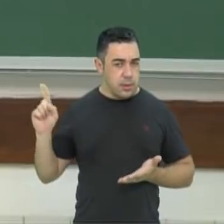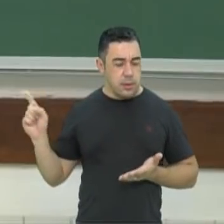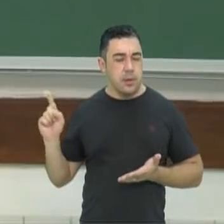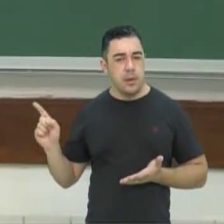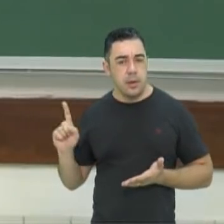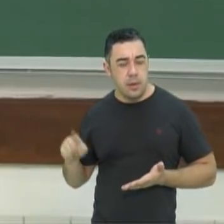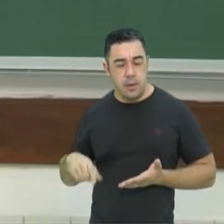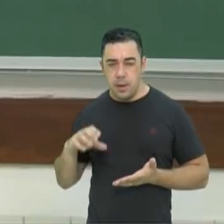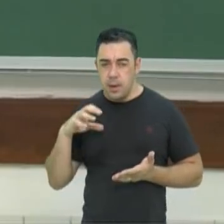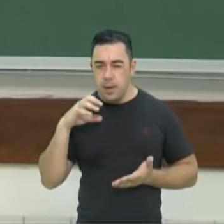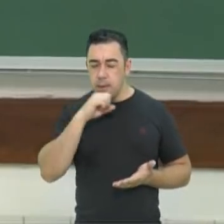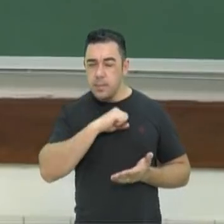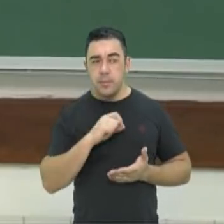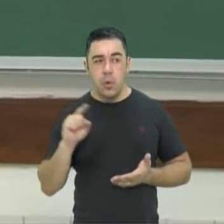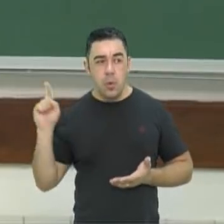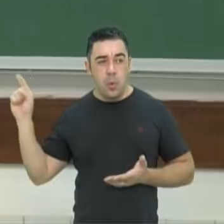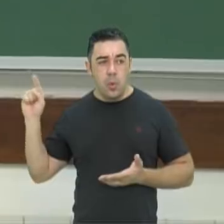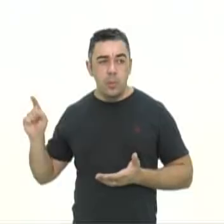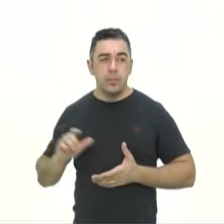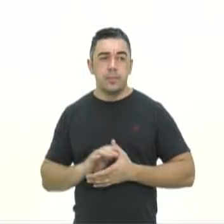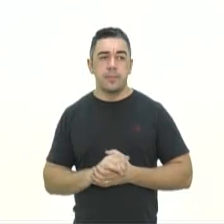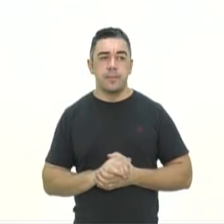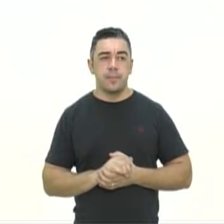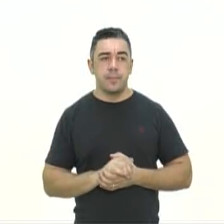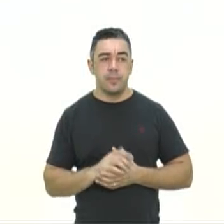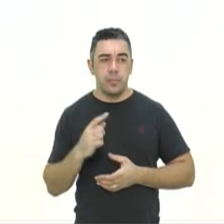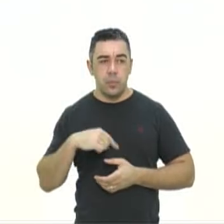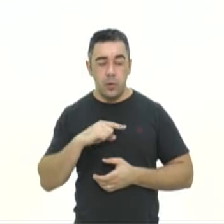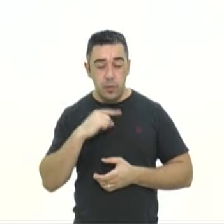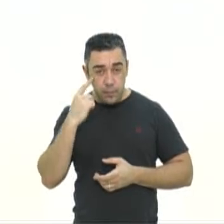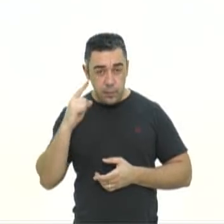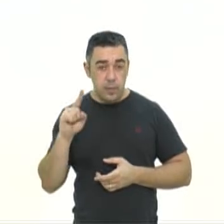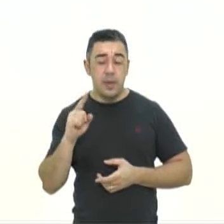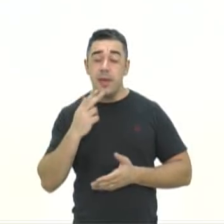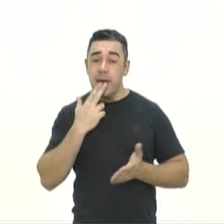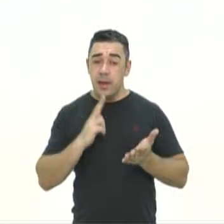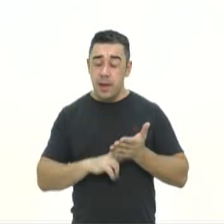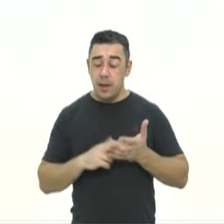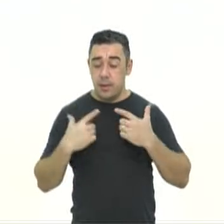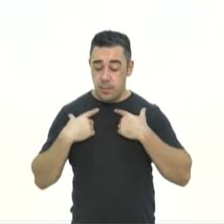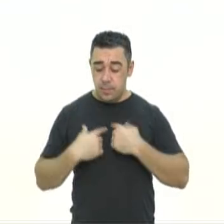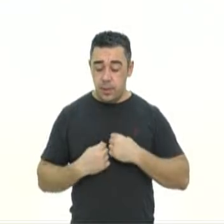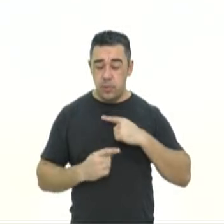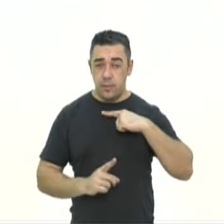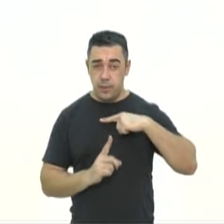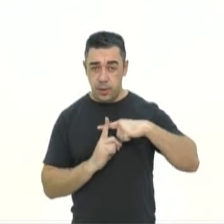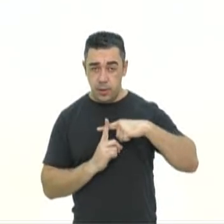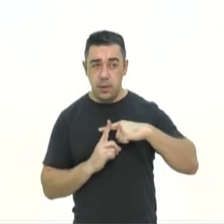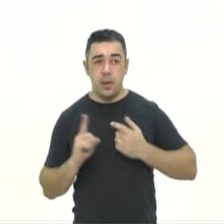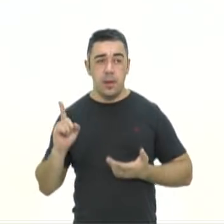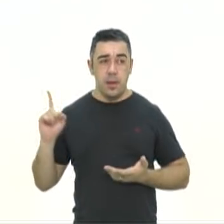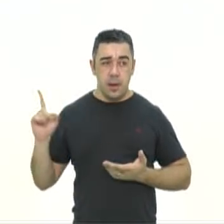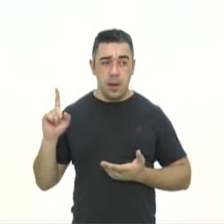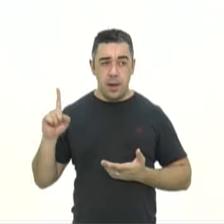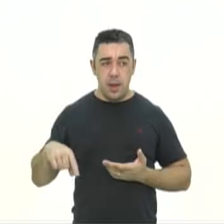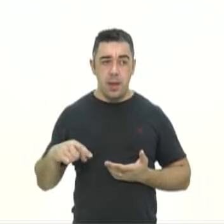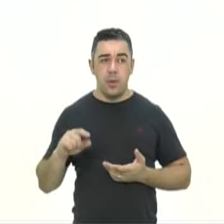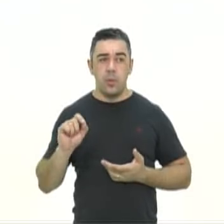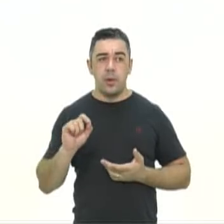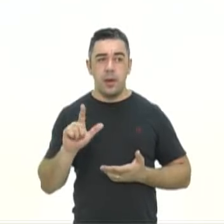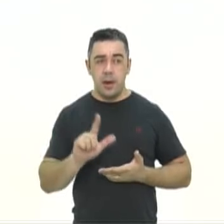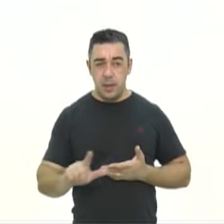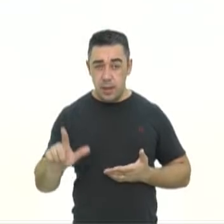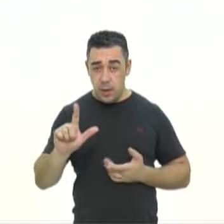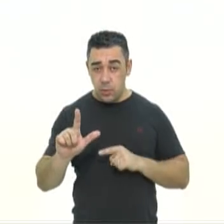quiz rapidamente. Olha só, podemos considerar que a carta de Pero Vaz de Caminha é uma